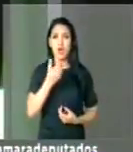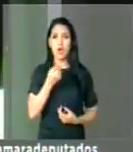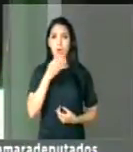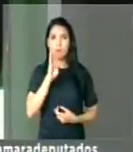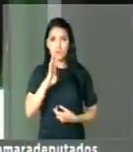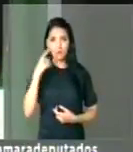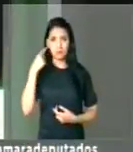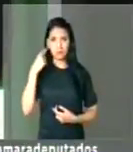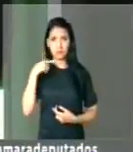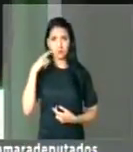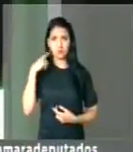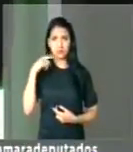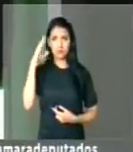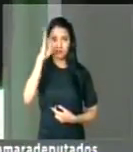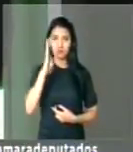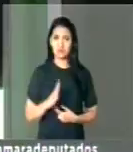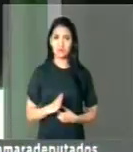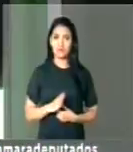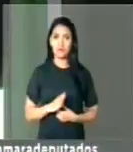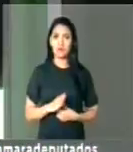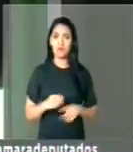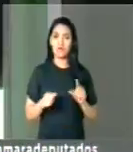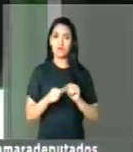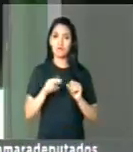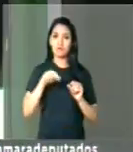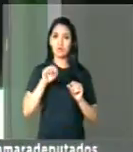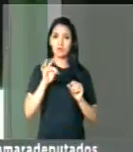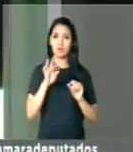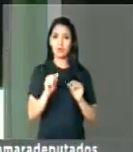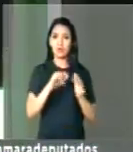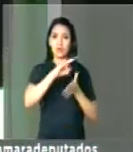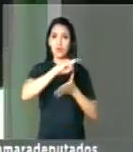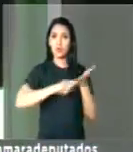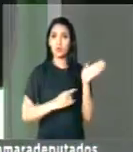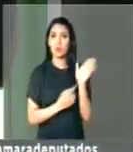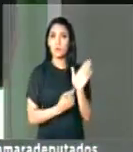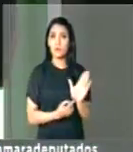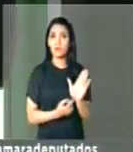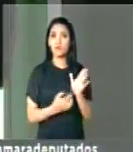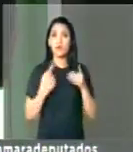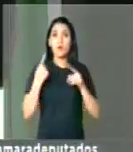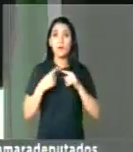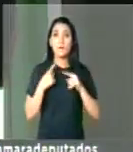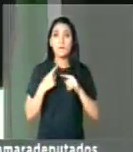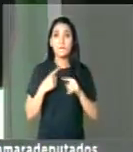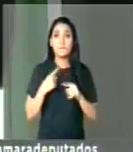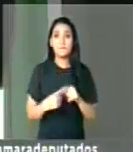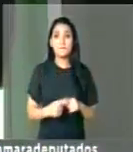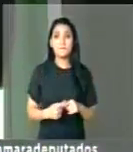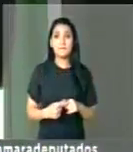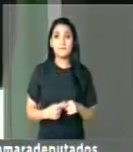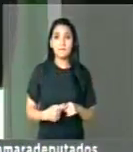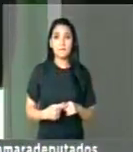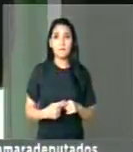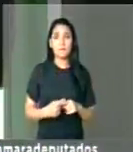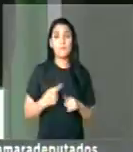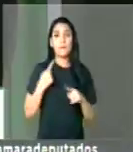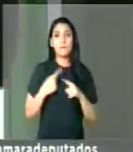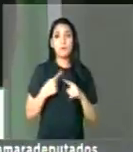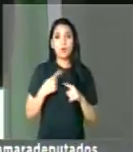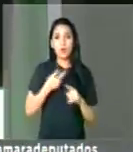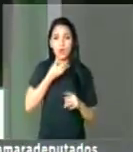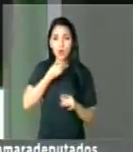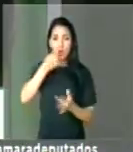Brasil emitiu uma nota porque, de maneira criminosa, em mais uma das suas arbitrariedades,